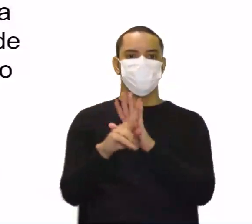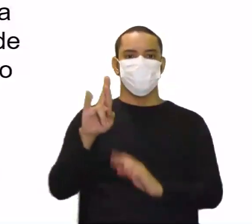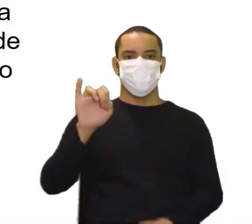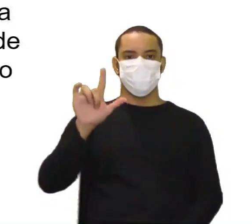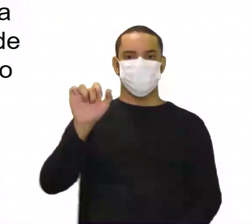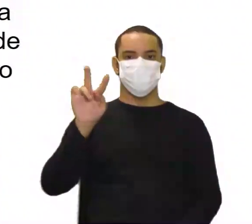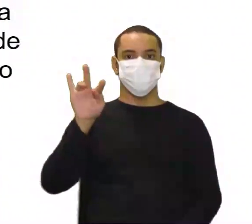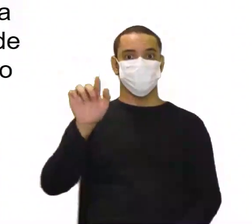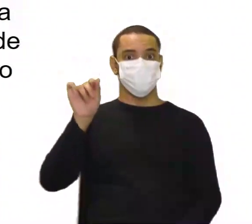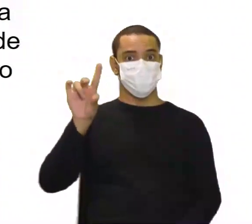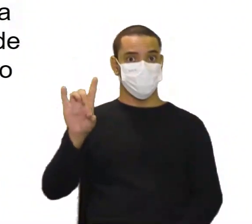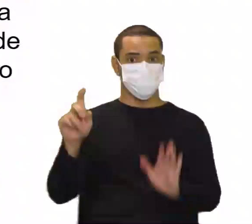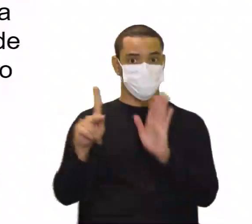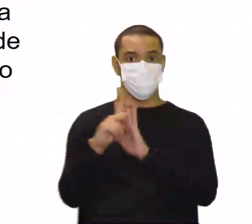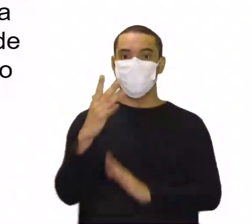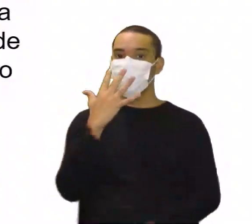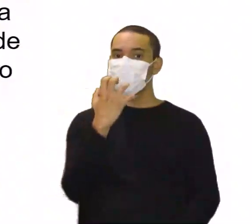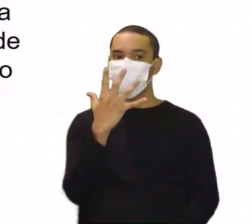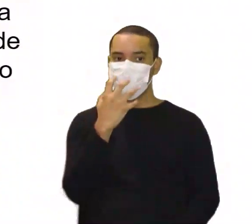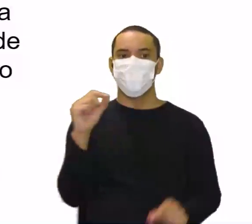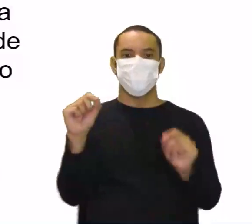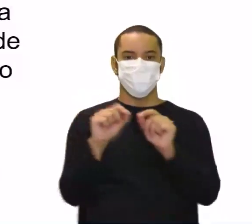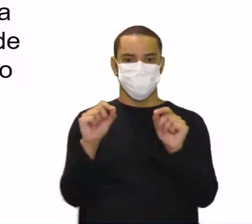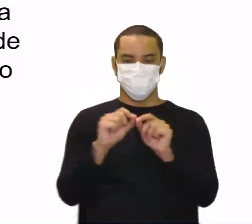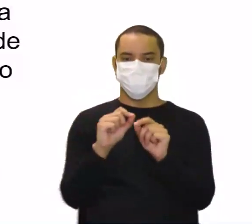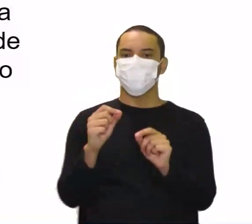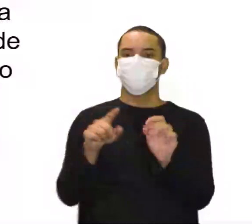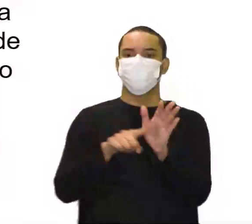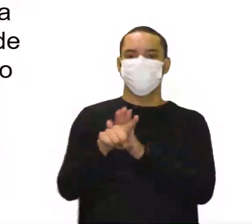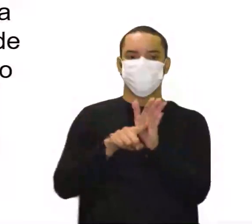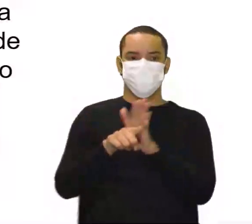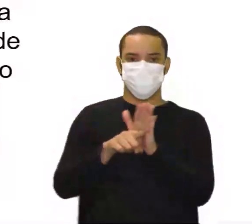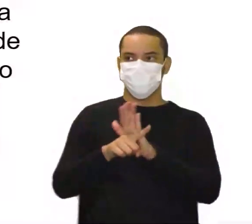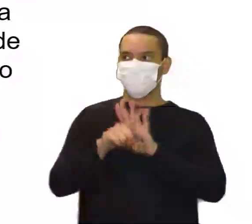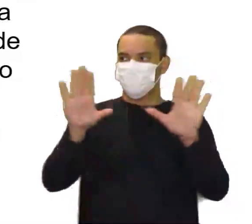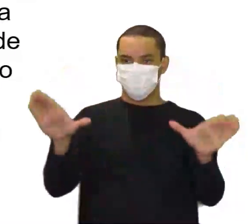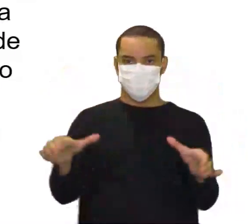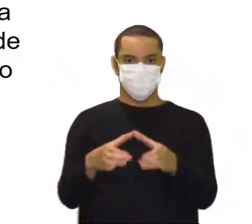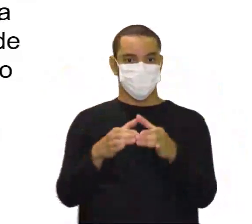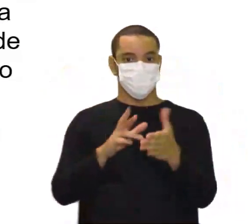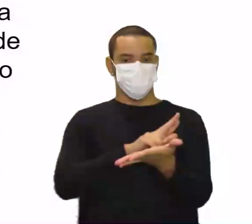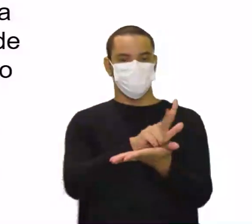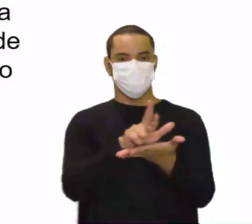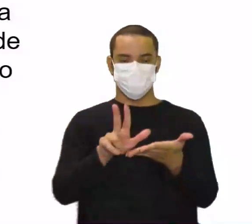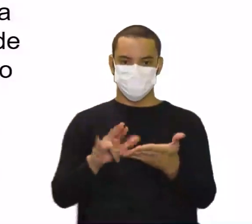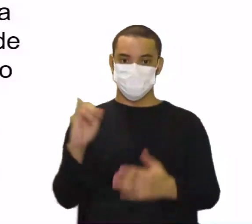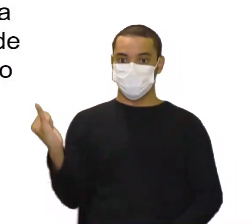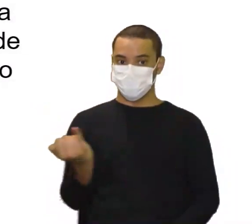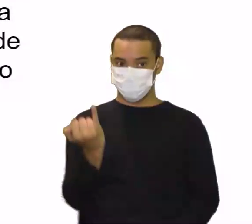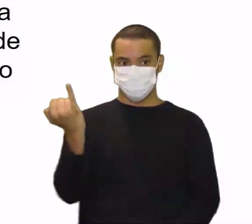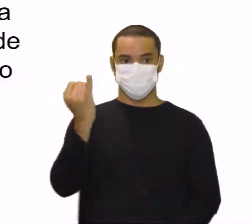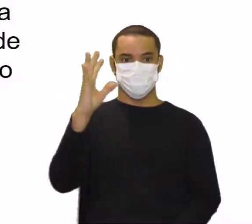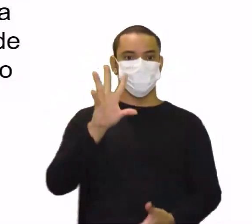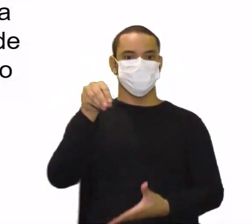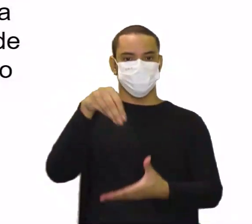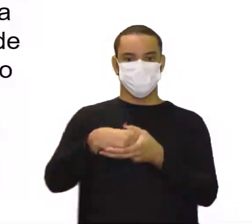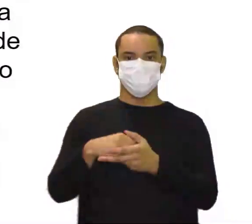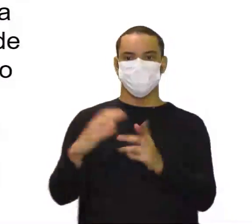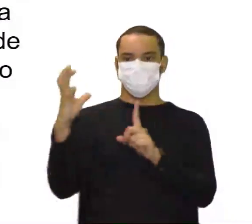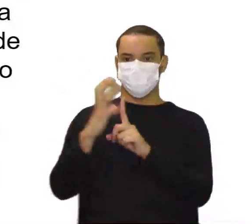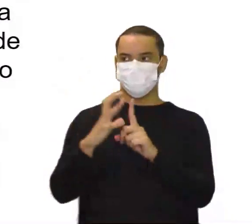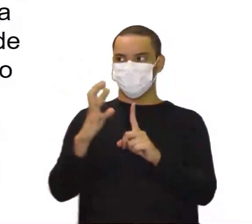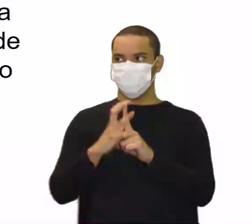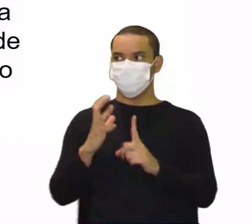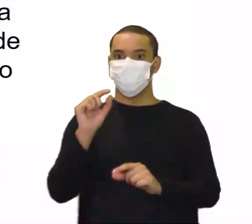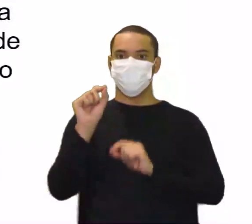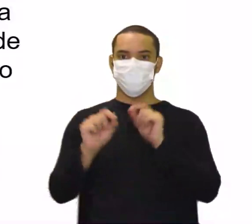Dos postulados da teoria da relatividade resulta um conjunto de importantes corolários que afetam as propriedades